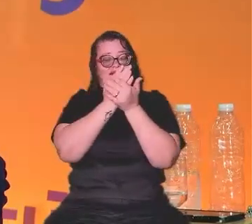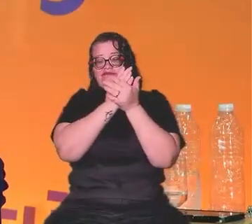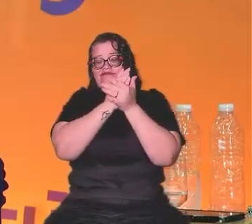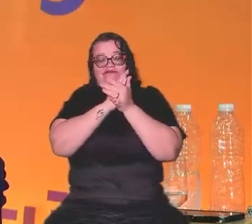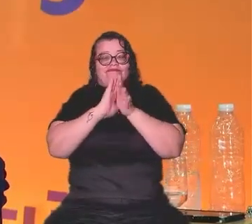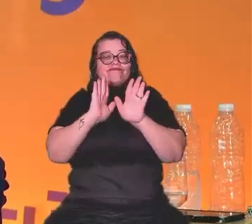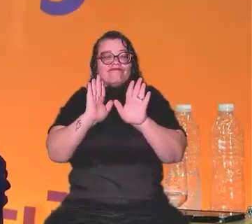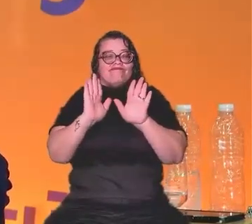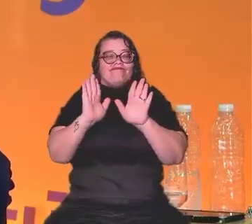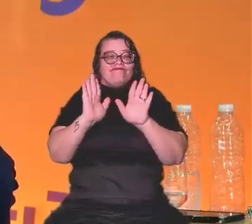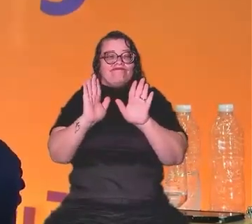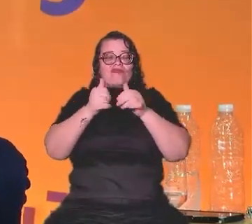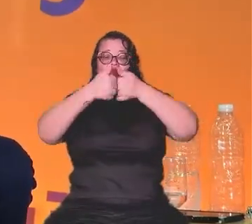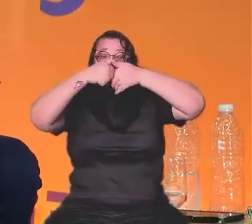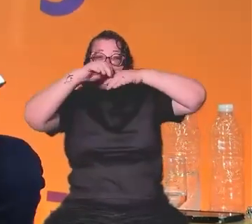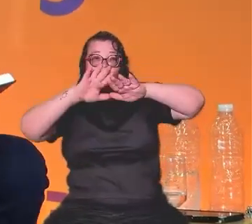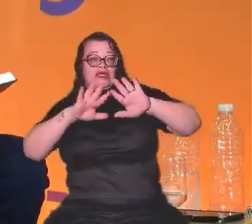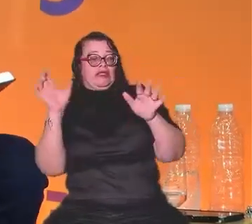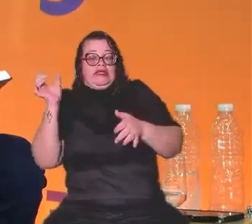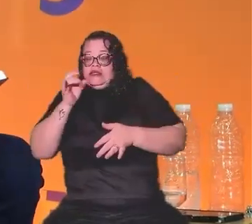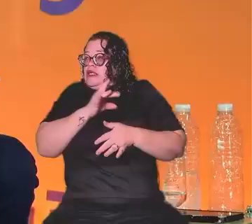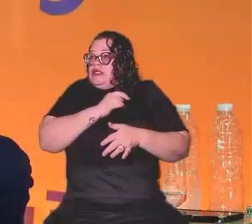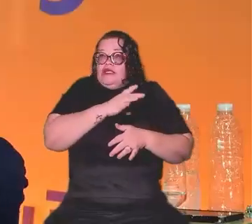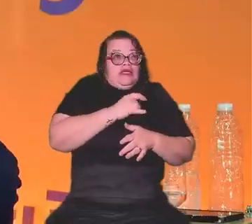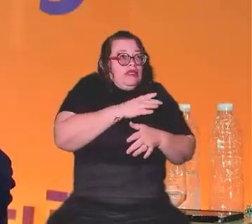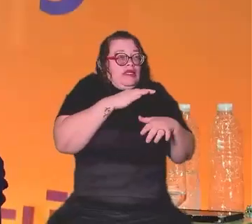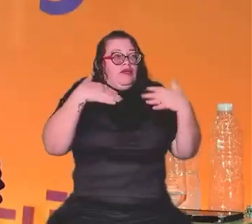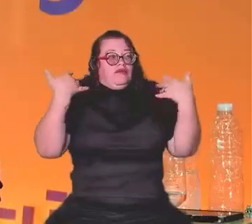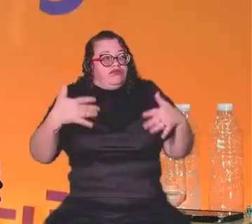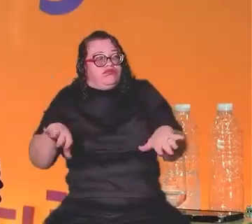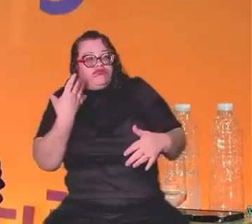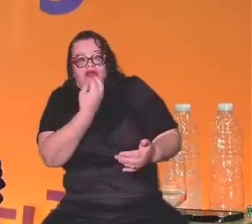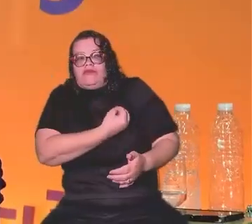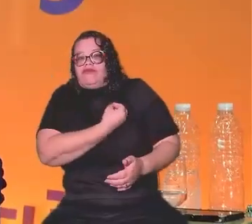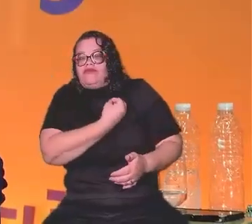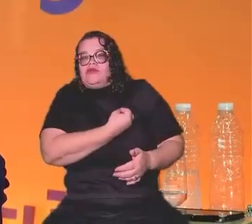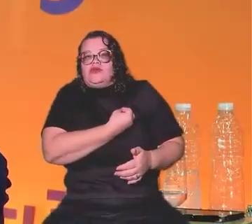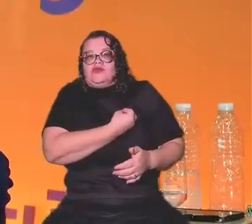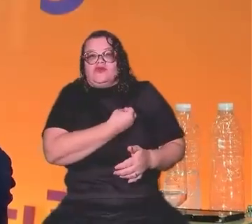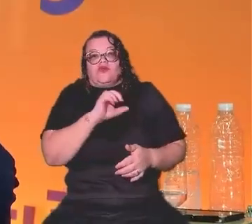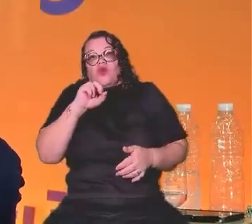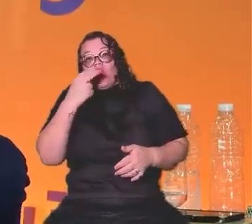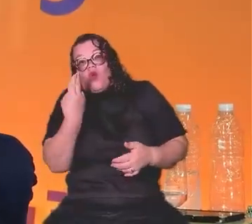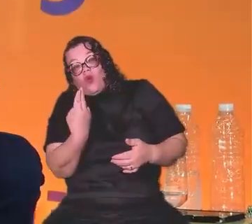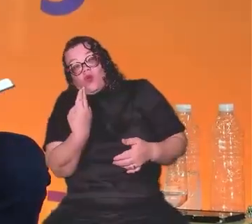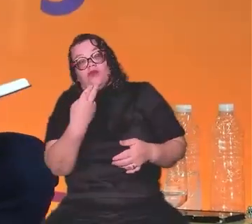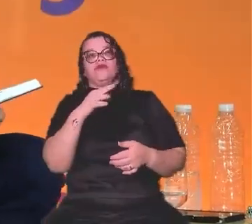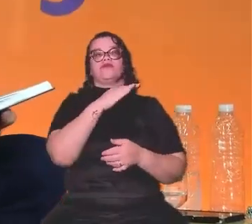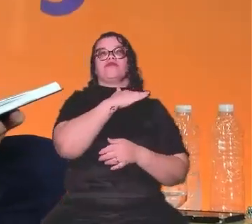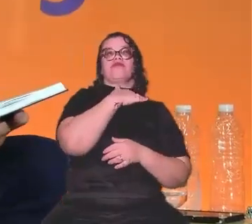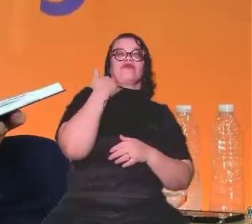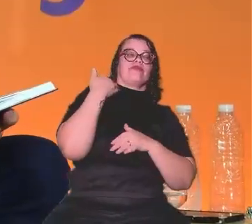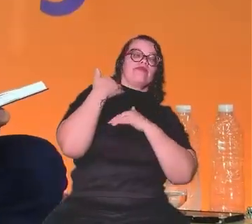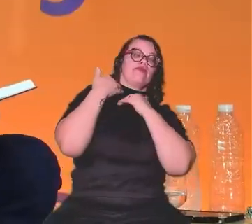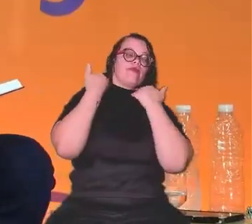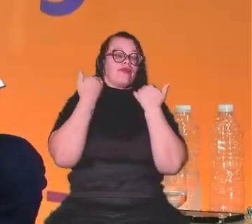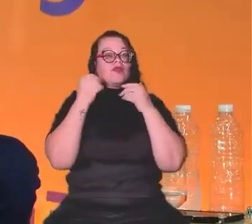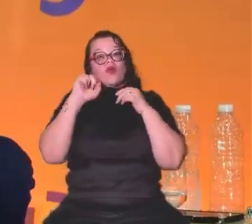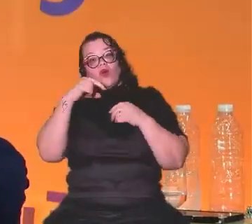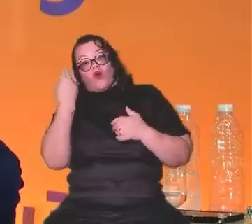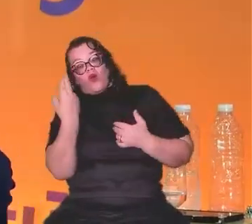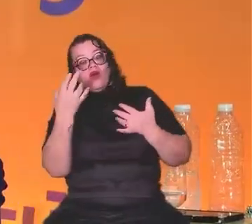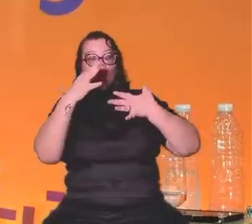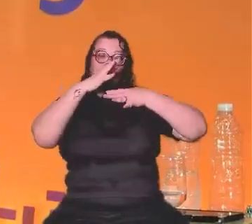destruídos, ou ficaram aterrorizados para o resto da vida, ou morreram fisicamente, ou desapareceram.